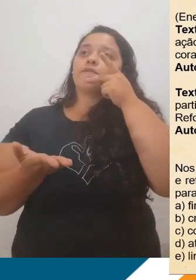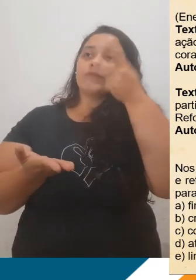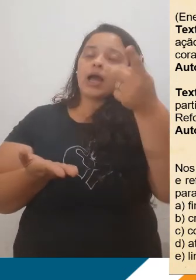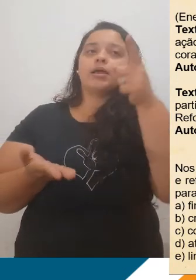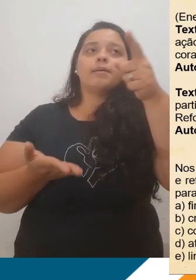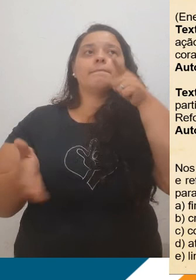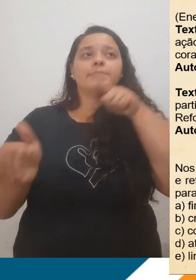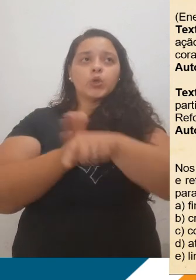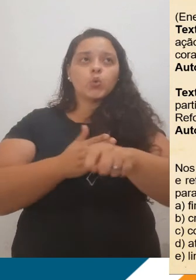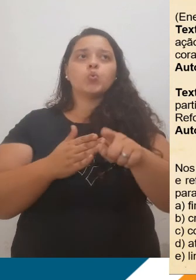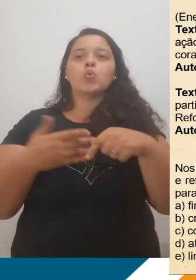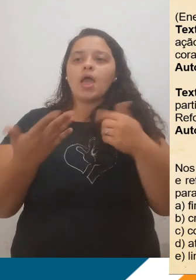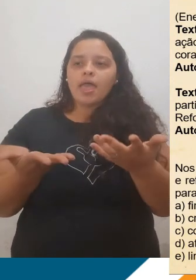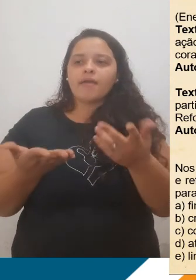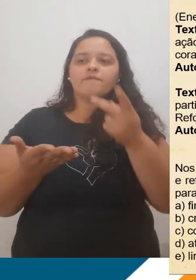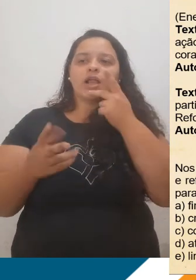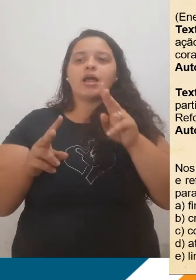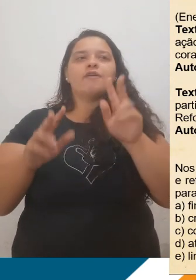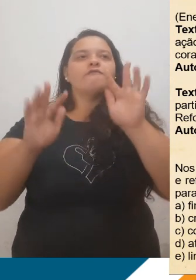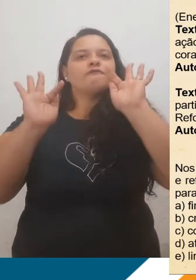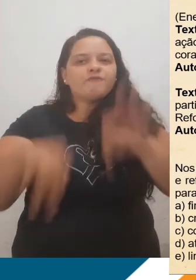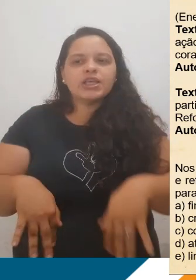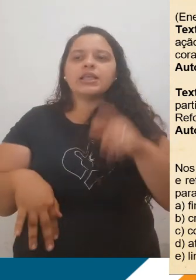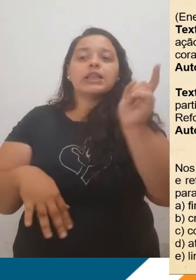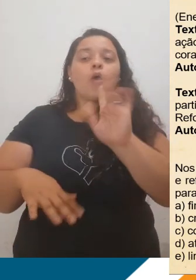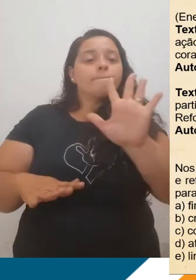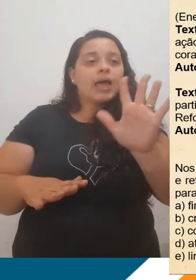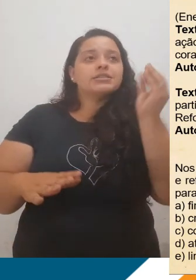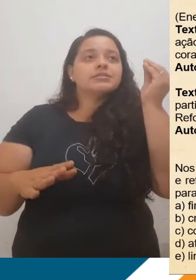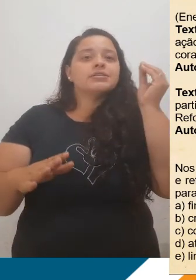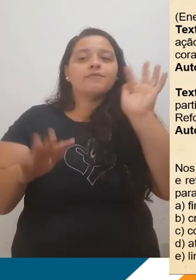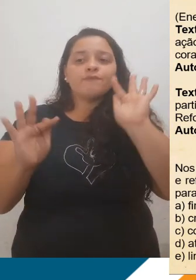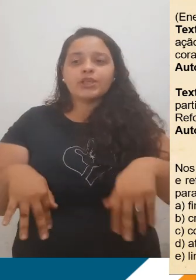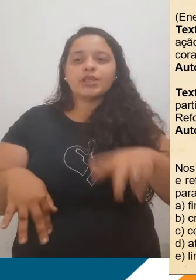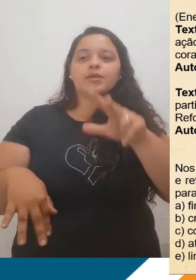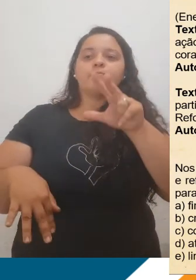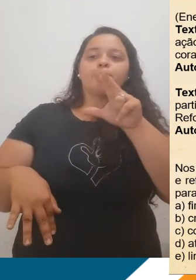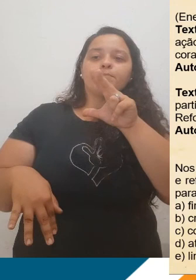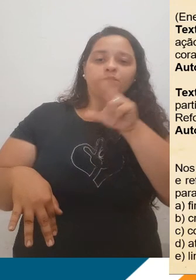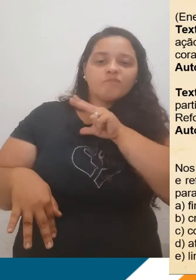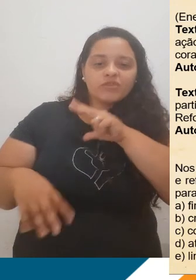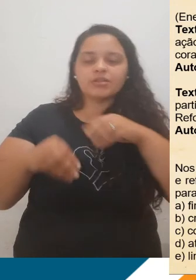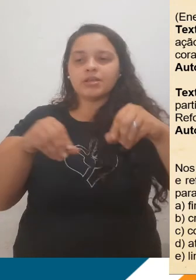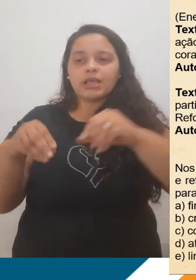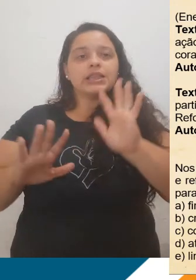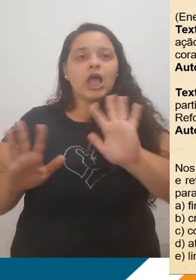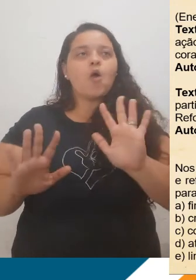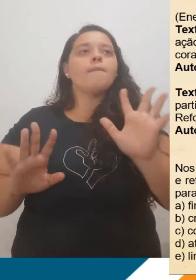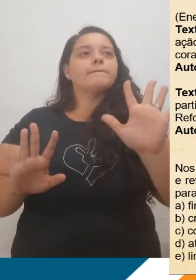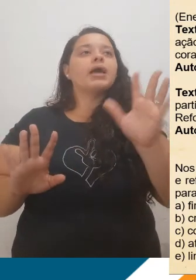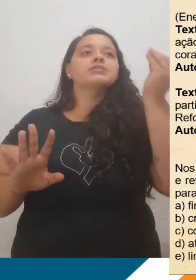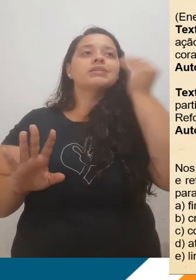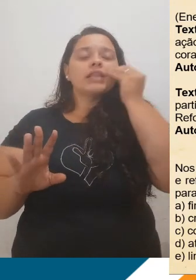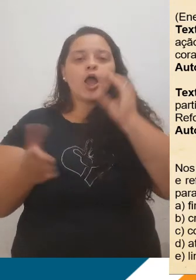Não era por fim a propriedade privada, mas sim limitar, por exemplo, a remessa de lucros, a quantidade de dinheiro que empresas estrangeiras